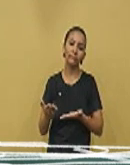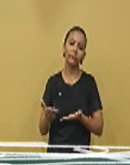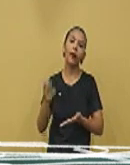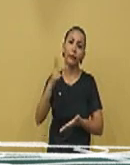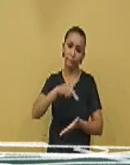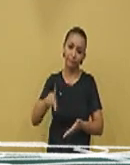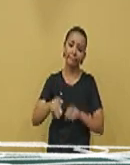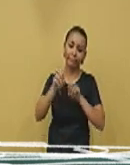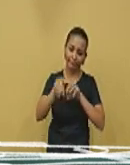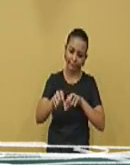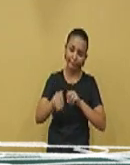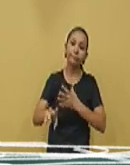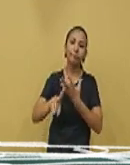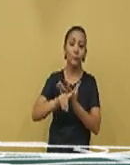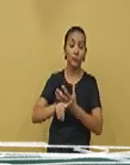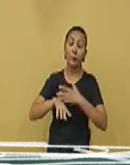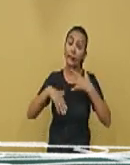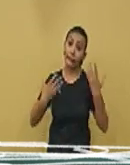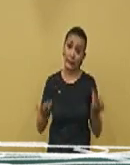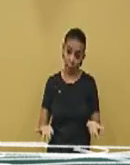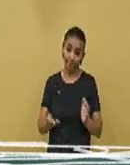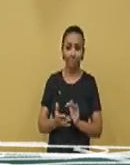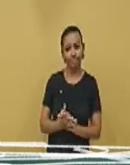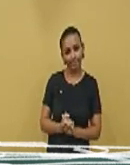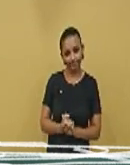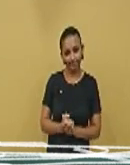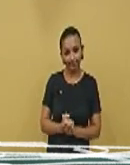ministrar disciplinas, né? Enfim,